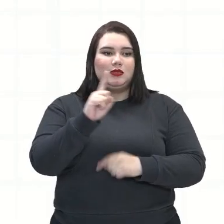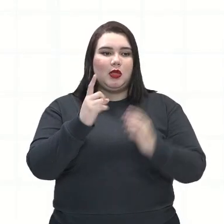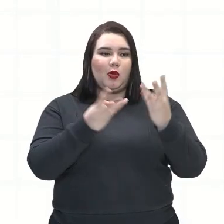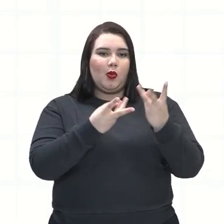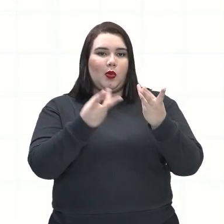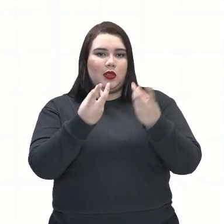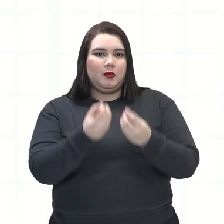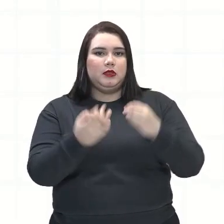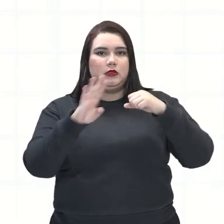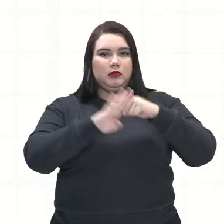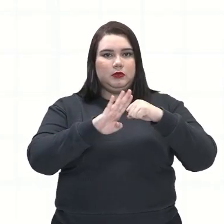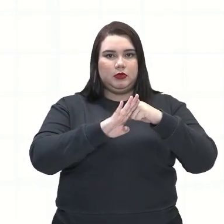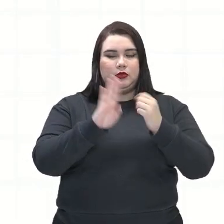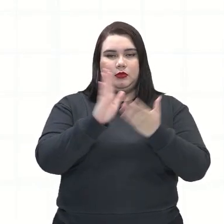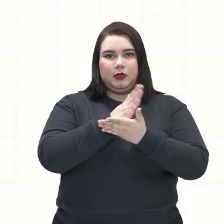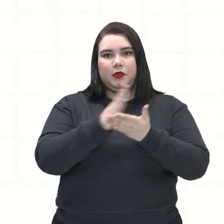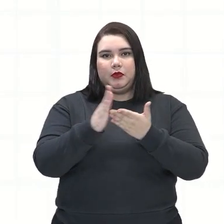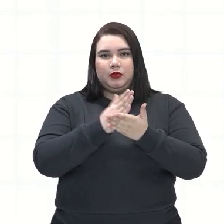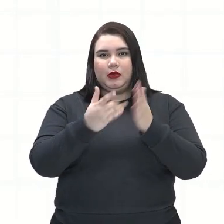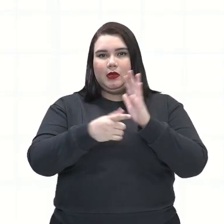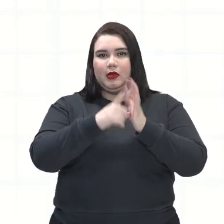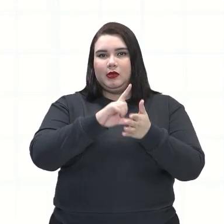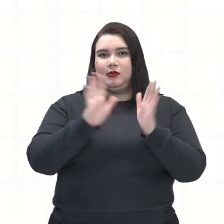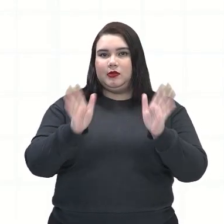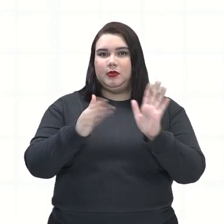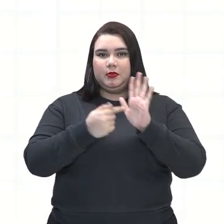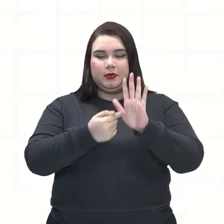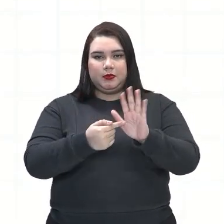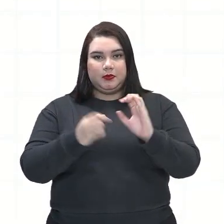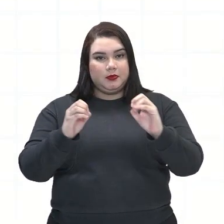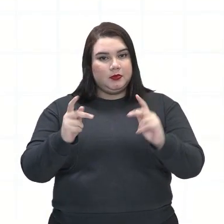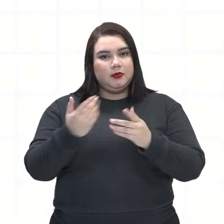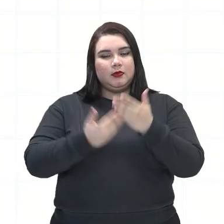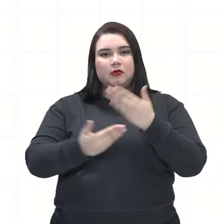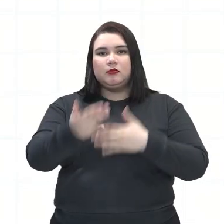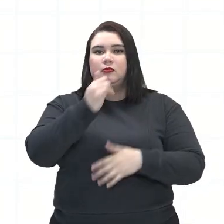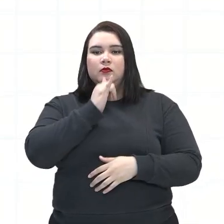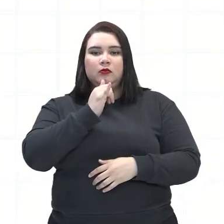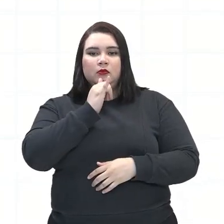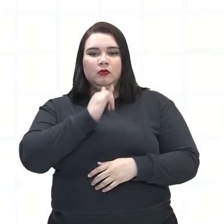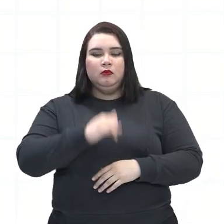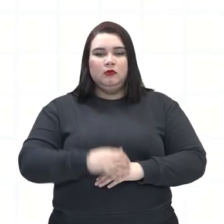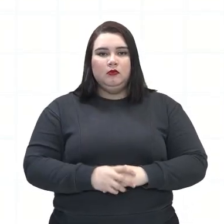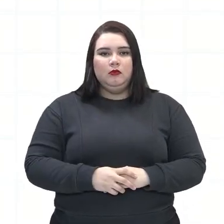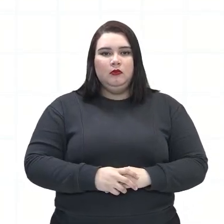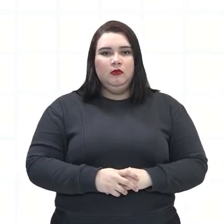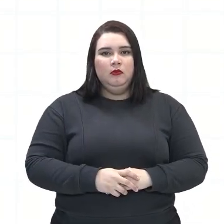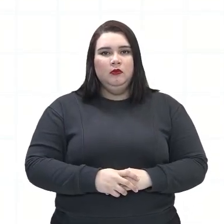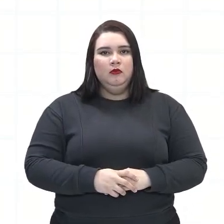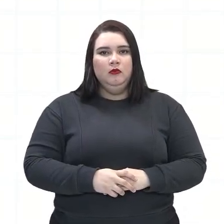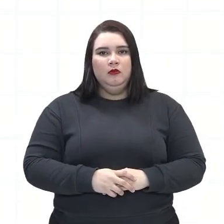contabilizá-los. Então, vamos continuar vendo mais exemplos.